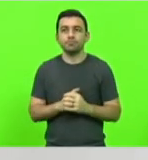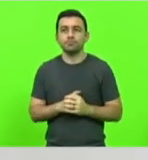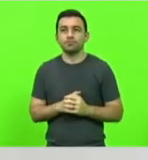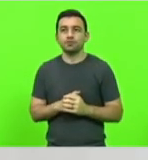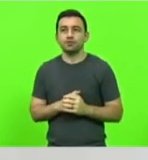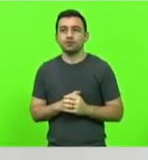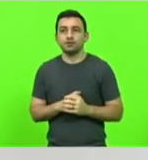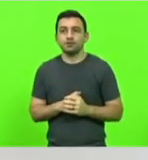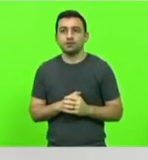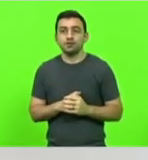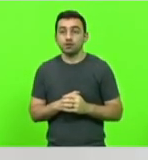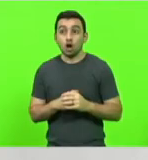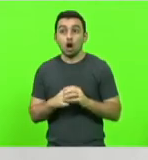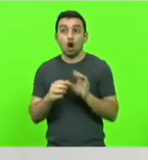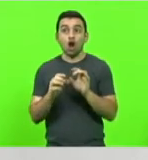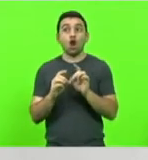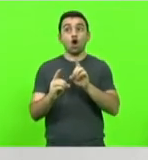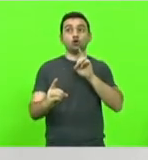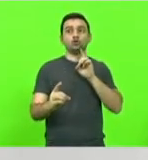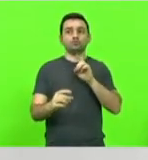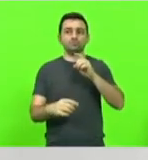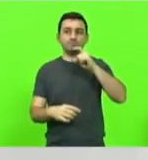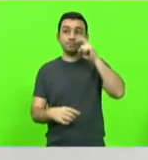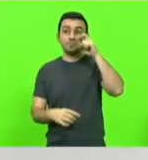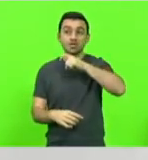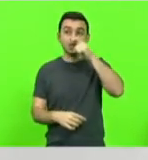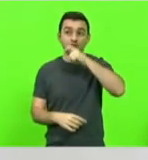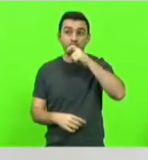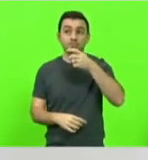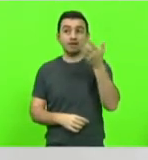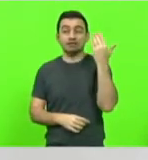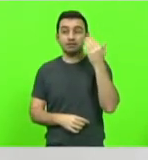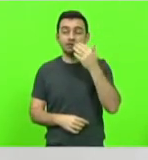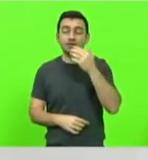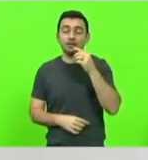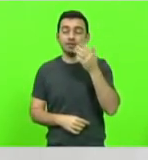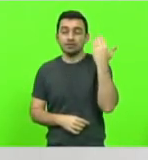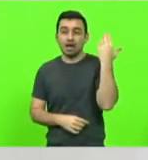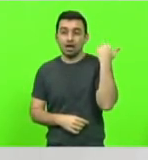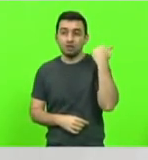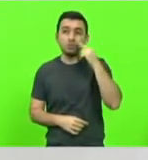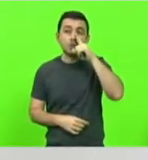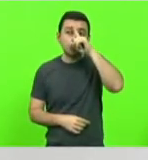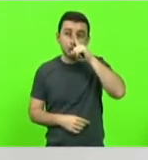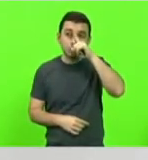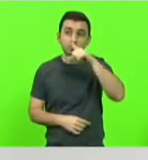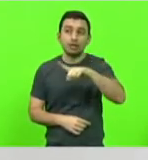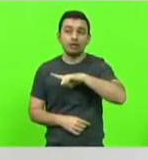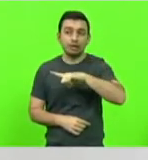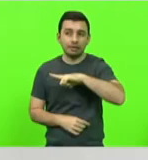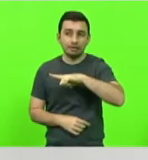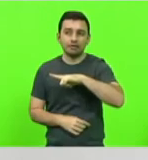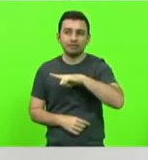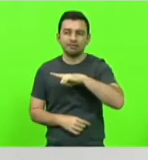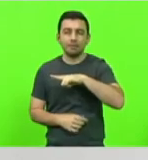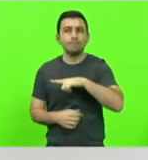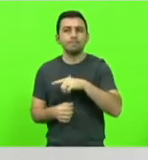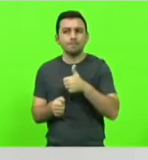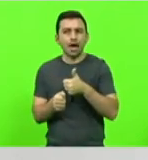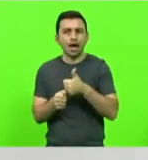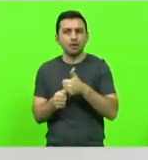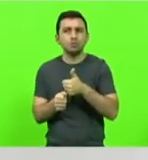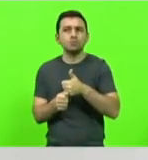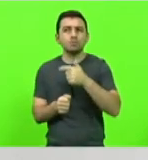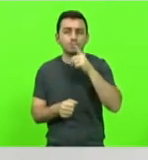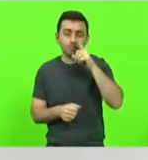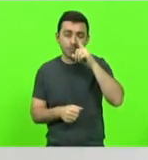graças a Deus, de longe, o perigo que nós corremos, o perigo pelo qual nós passamos muito perto. Pertíssimo mesmo, muito perto de